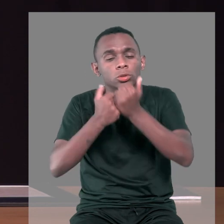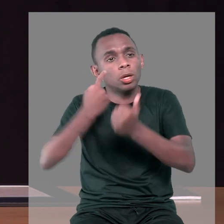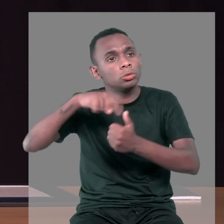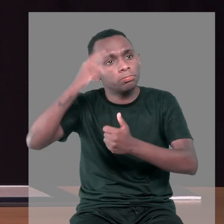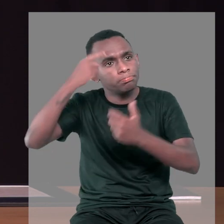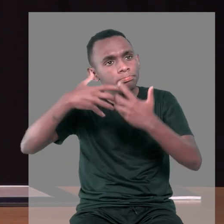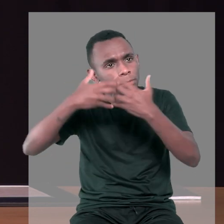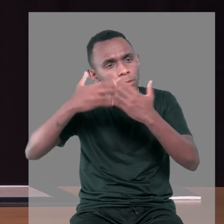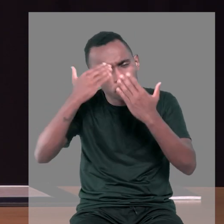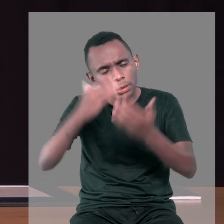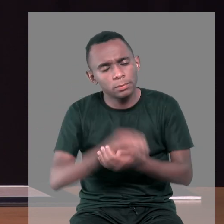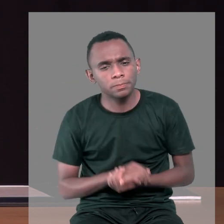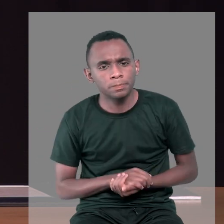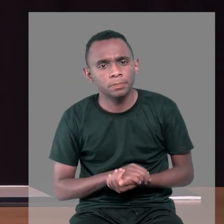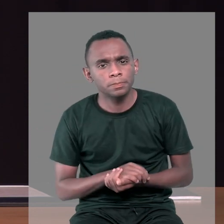sobretudo